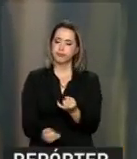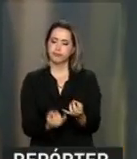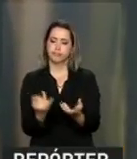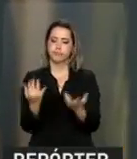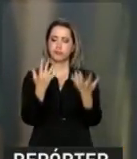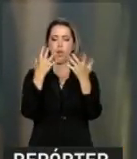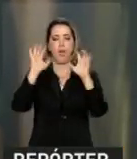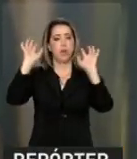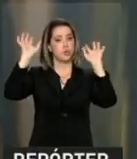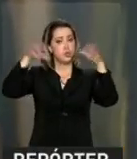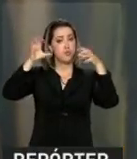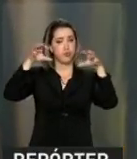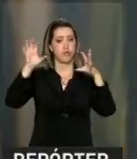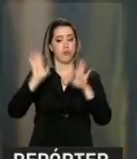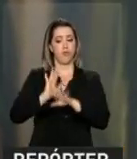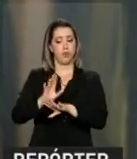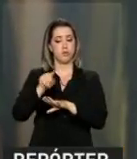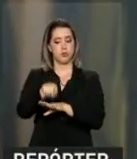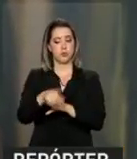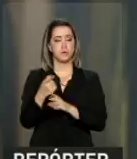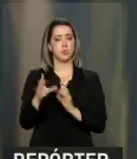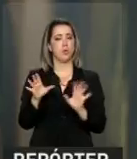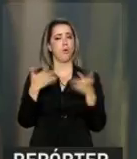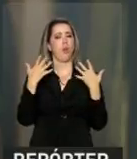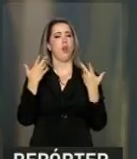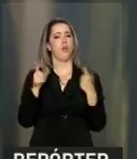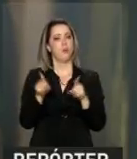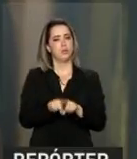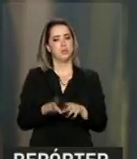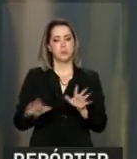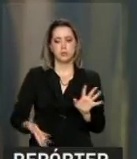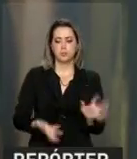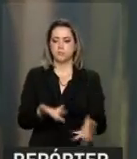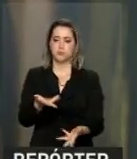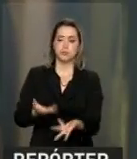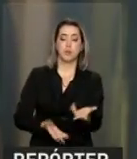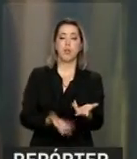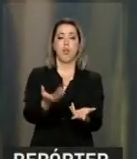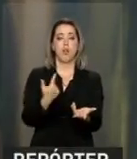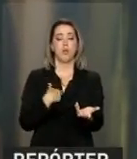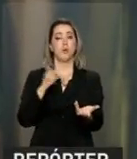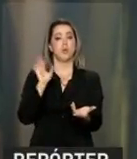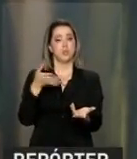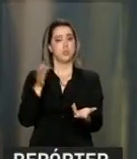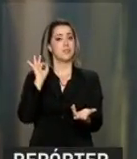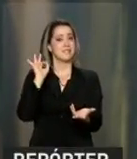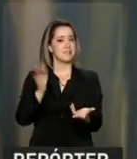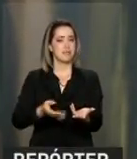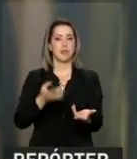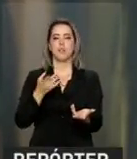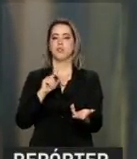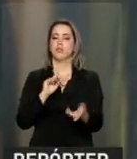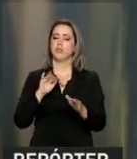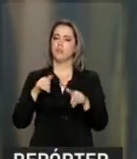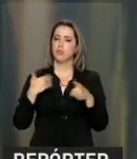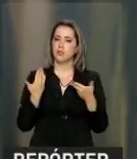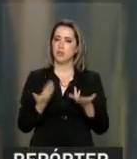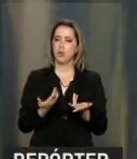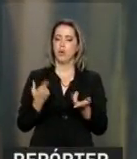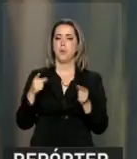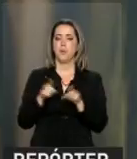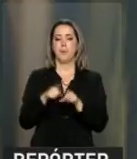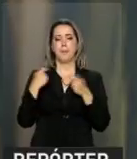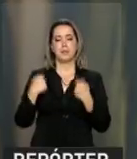localidades produtoras e também às altas temperaturas acelerar uma a maturação de alguns produtos por conta disso os produtores são obrigados